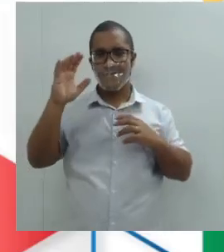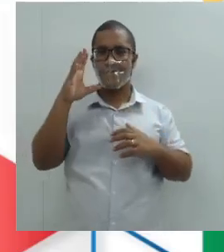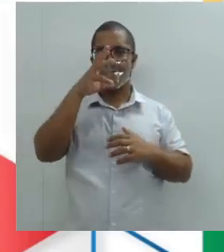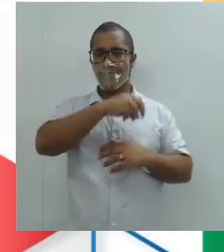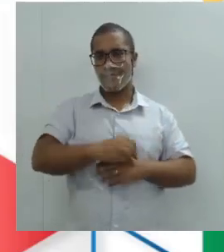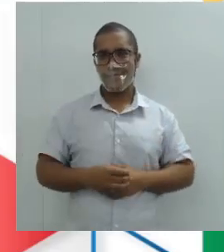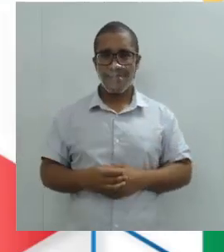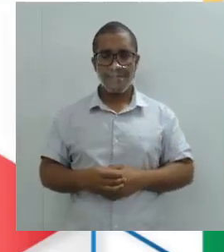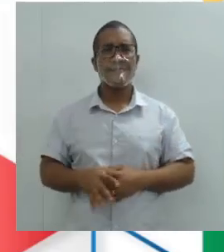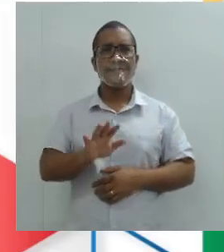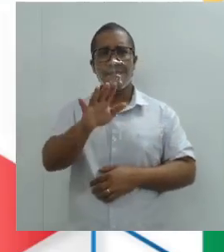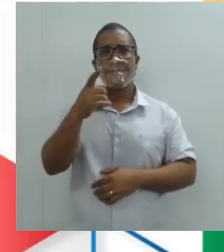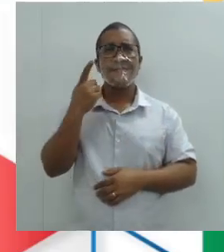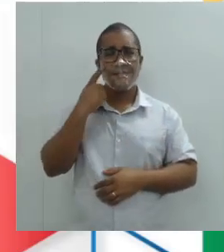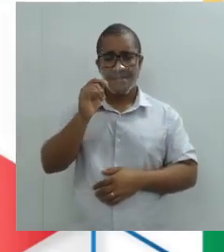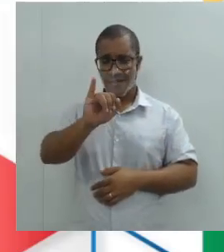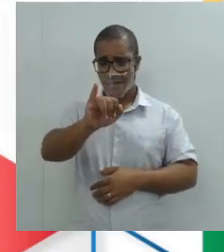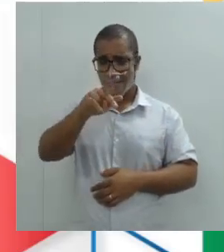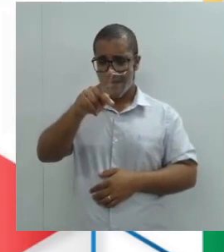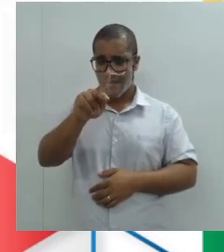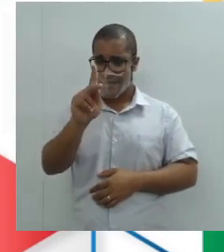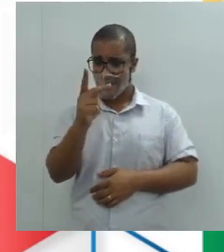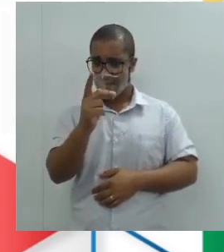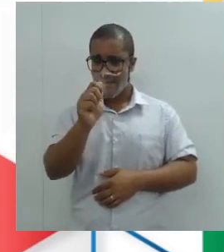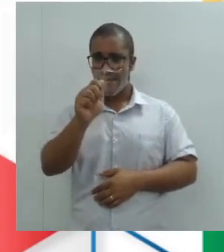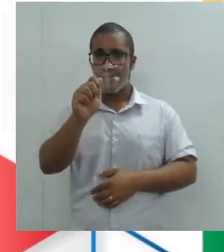IFAM. A gente viu que temos